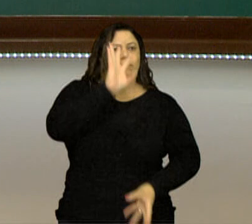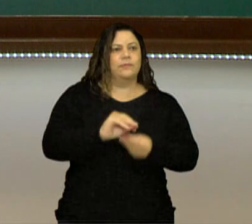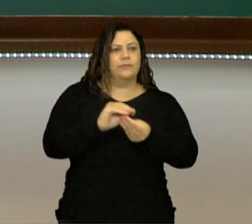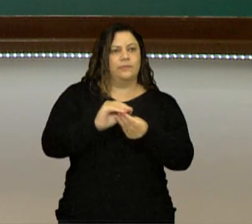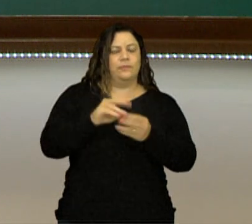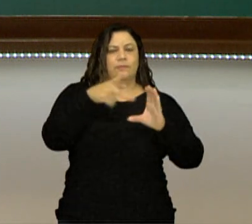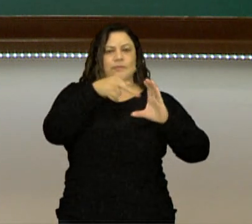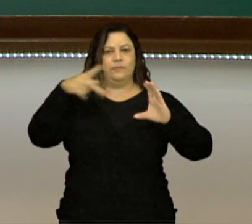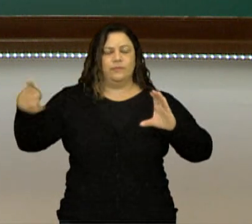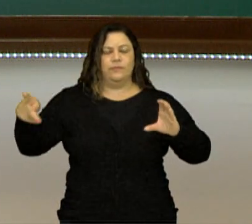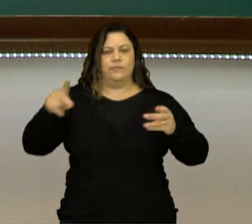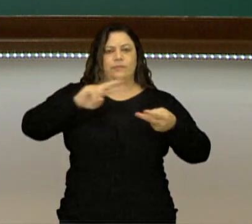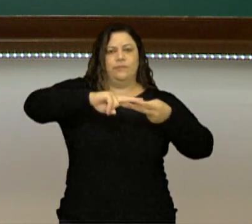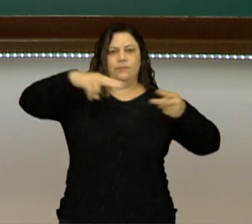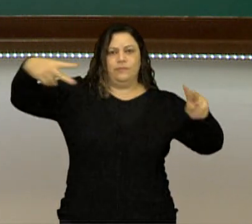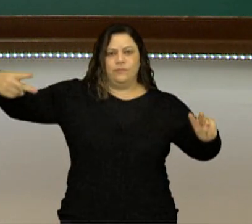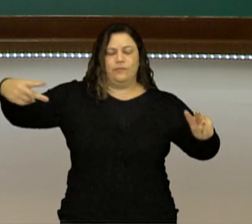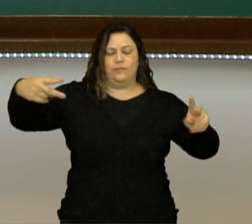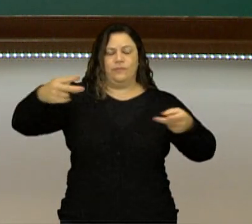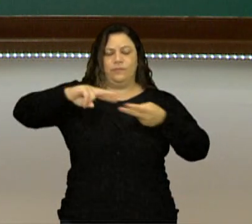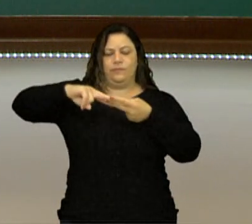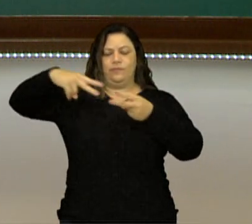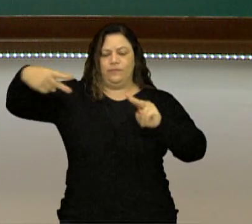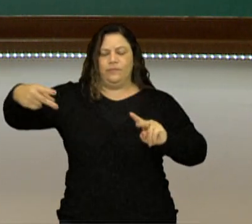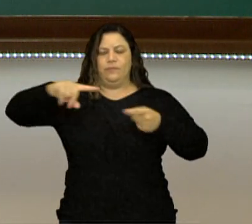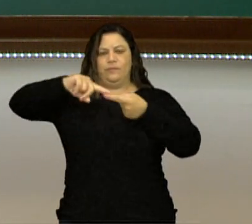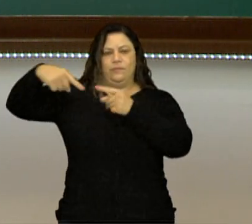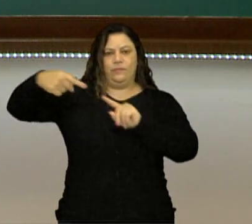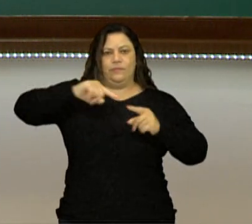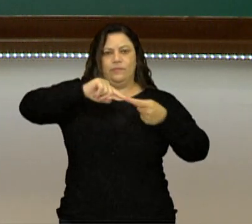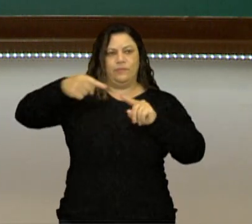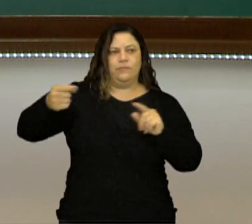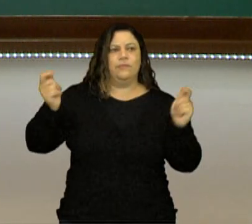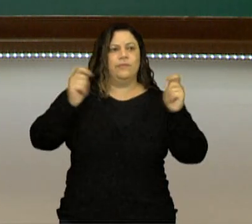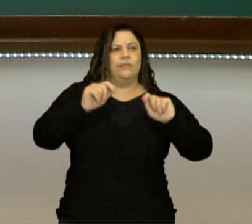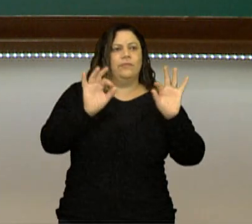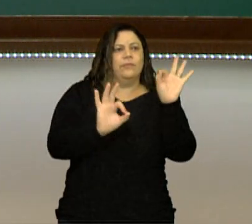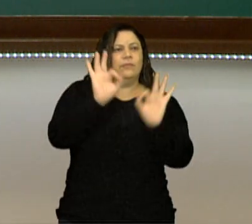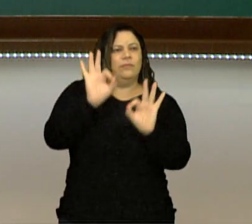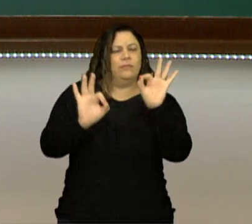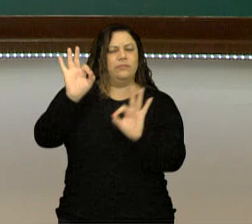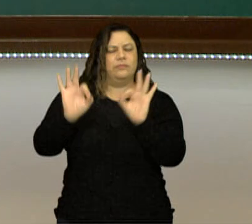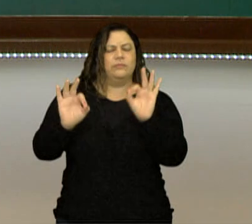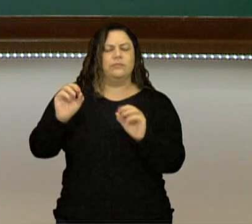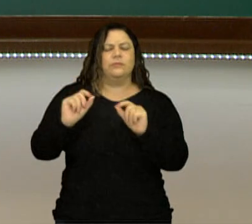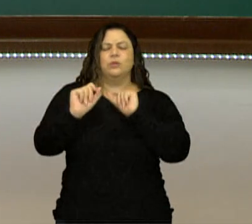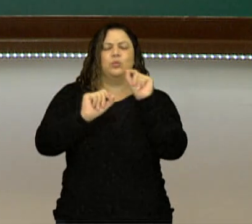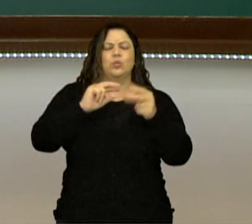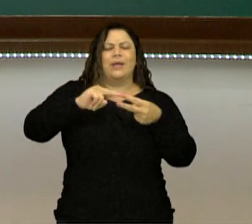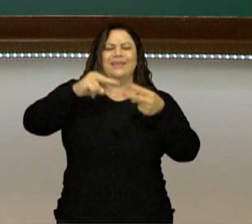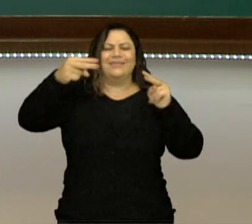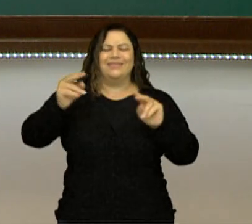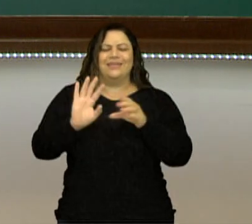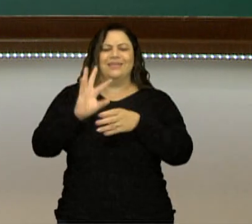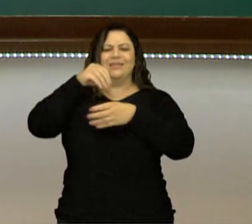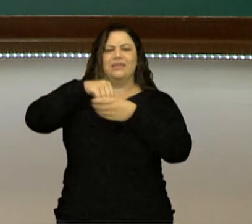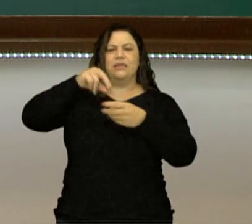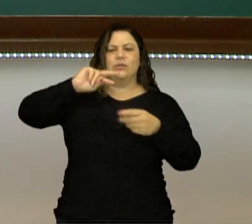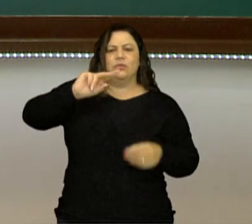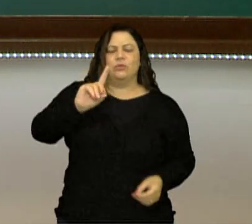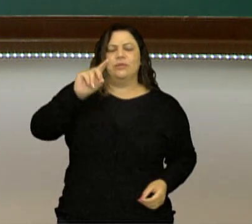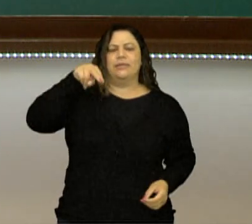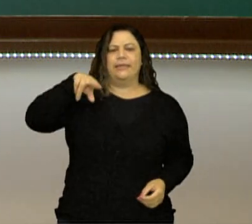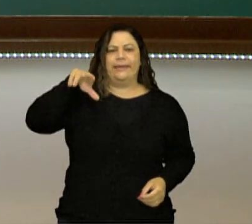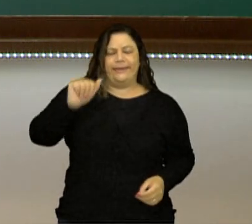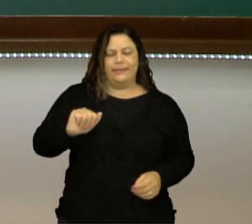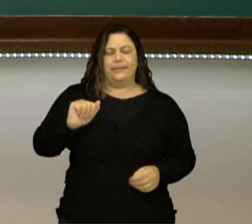proteica, transcrição. Regulação gênica é o processo de controlar quais genes do DNA da célula vão ser expostos num